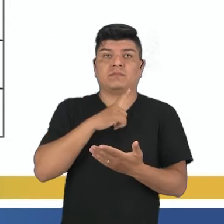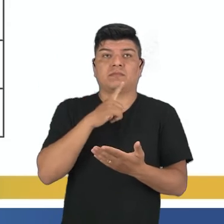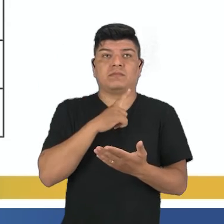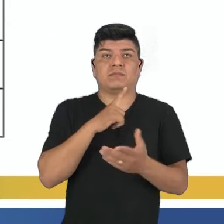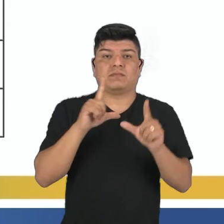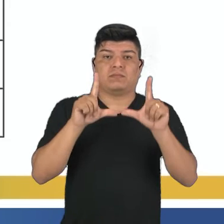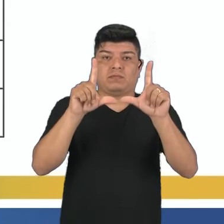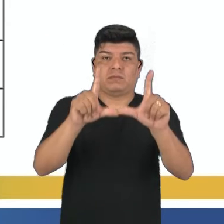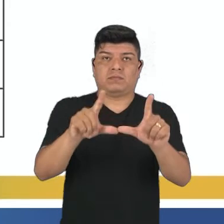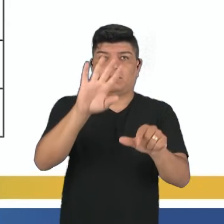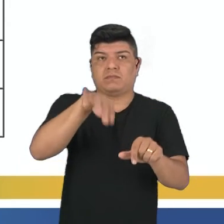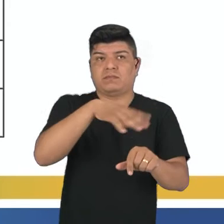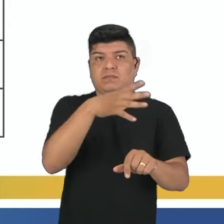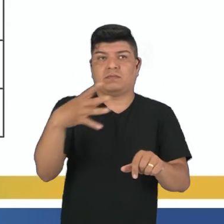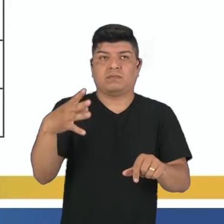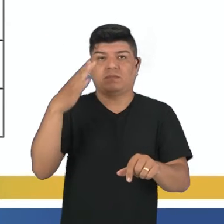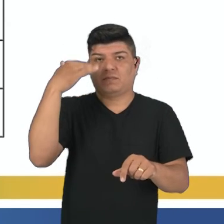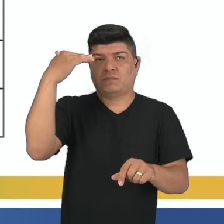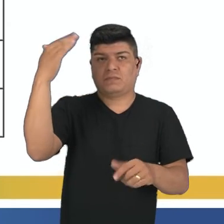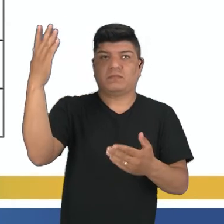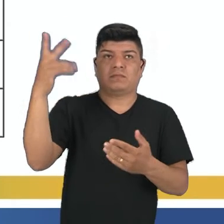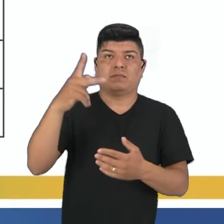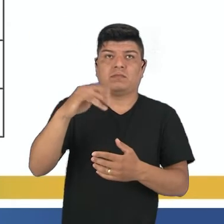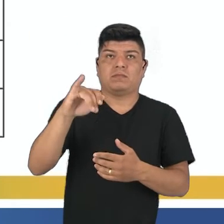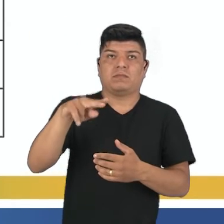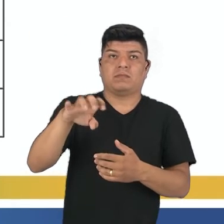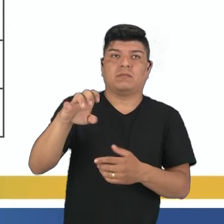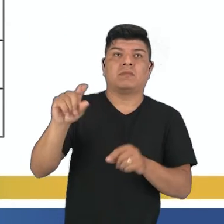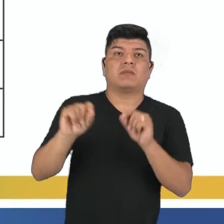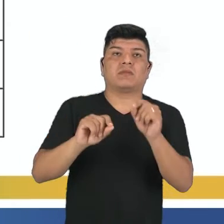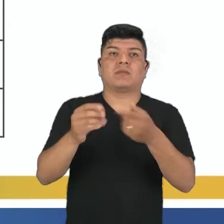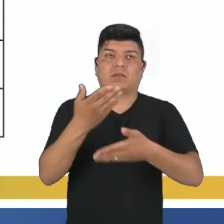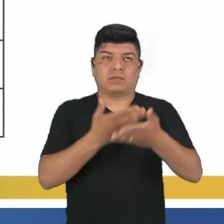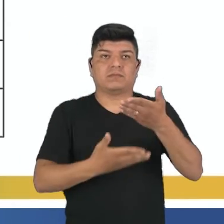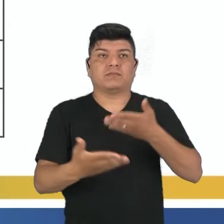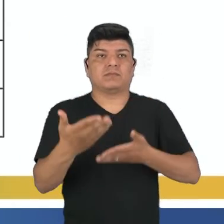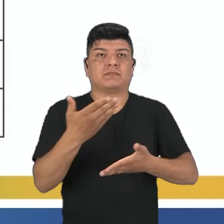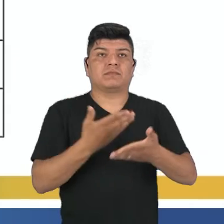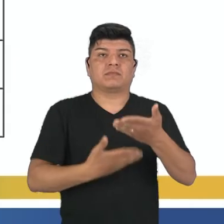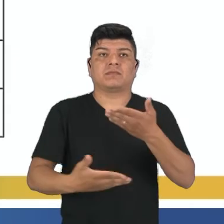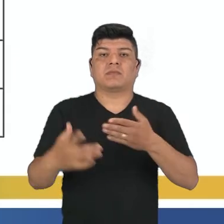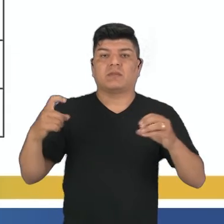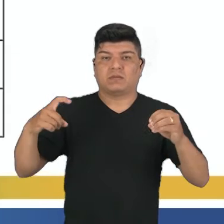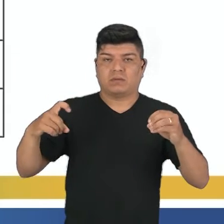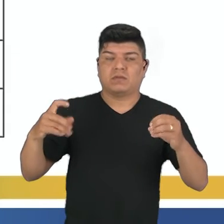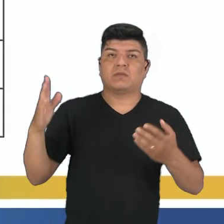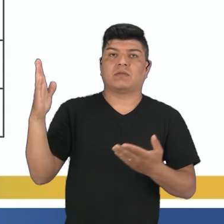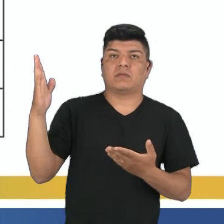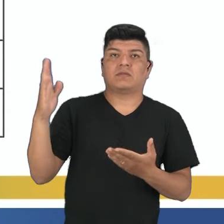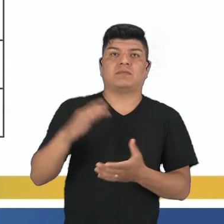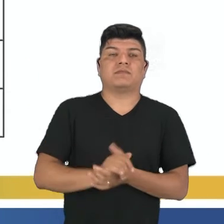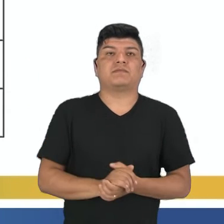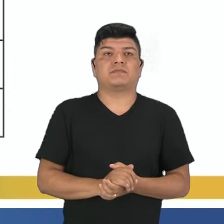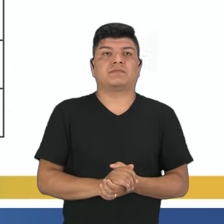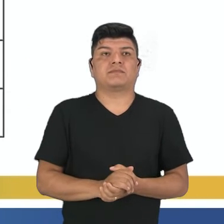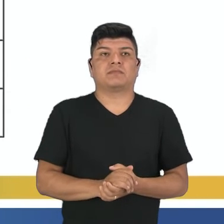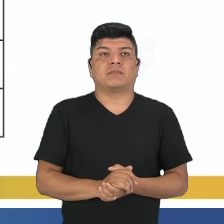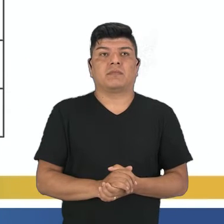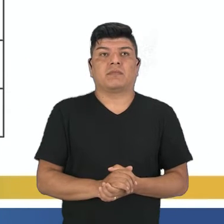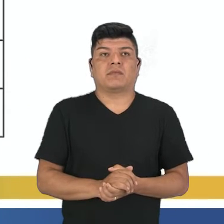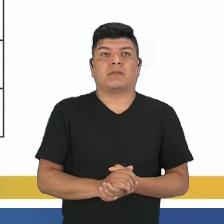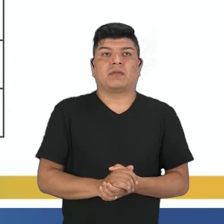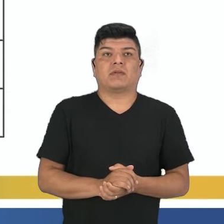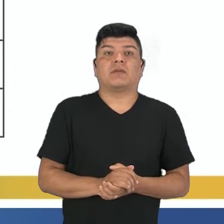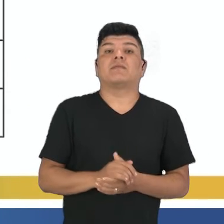o nosso quadrado de Pinet, famoso quadrado de Pinet. Nós distribuímos, então, os gametas, né? No caso do indivíduo